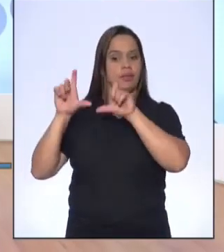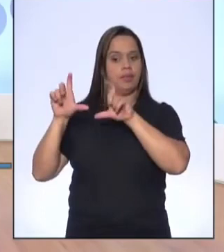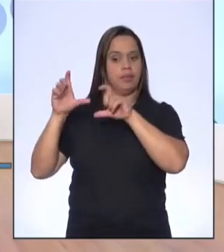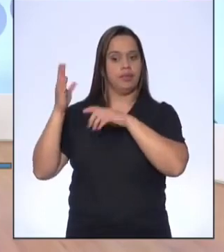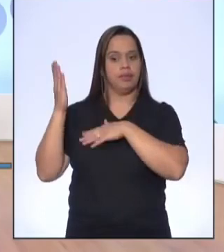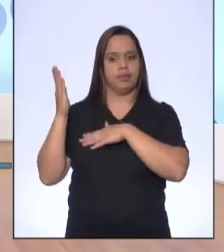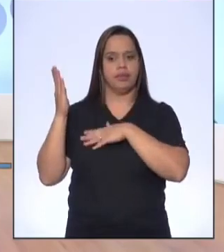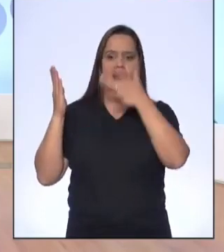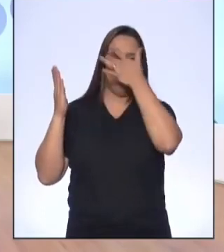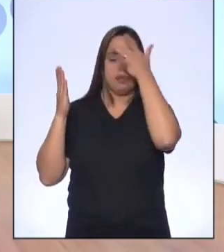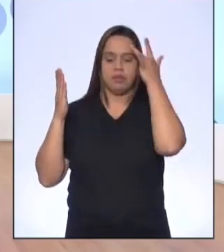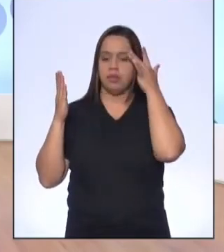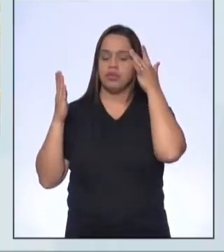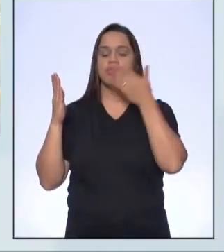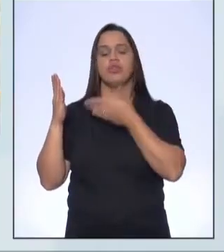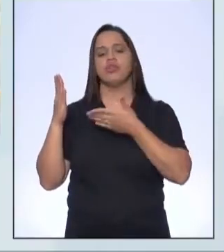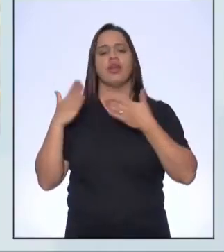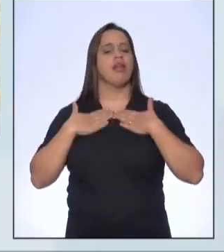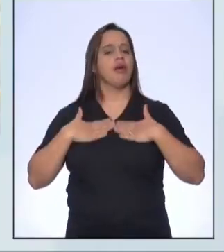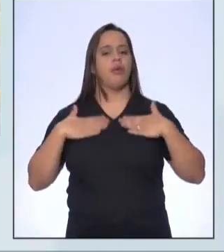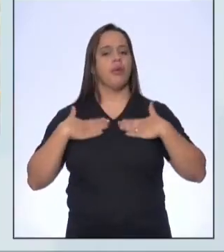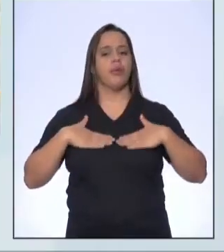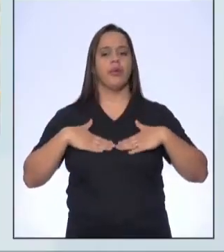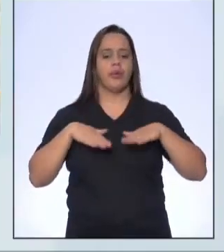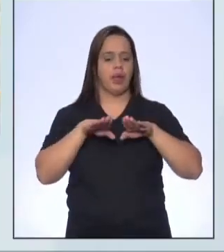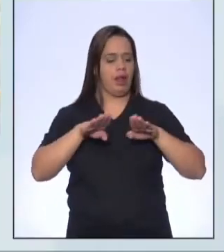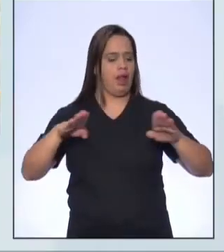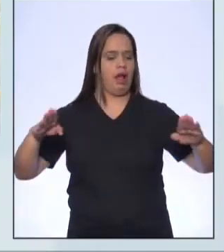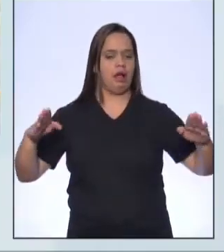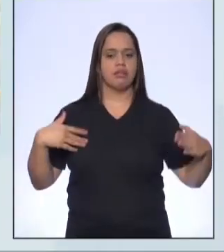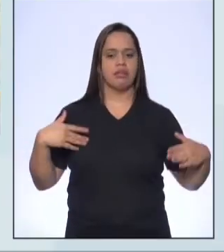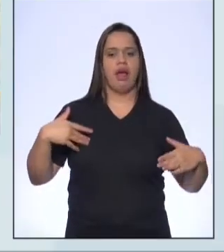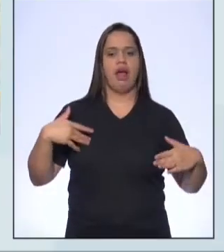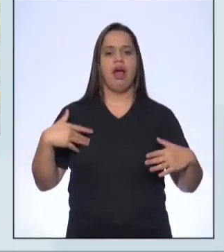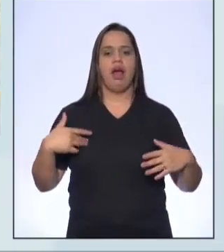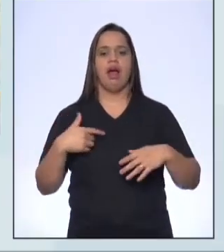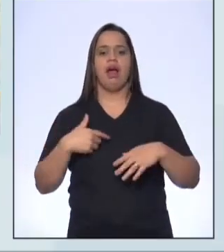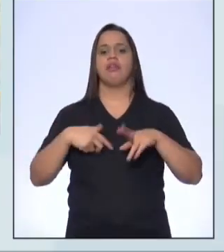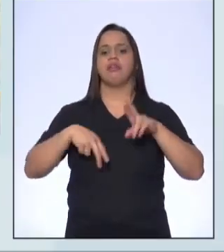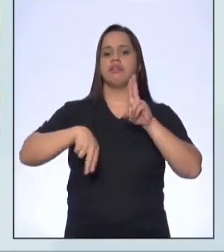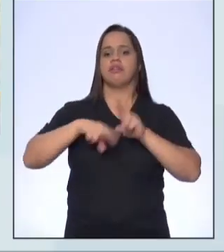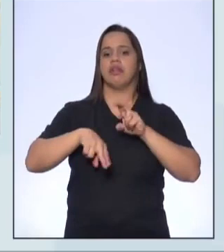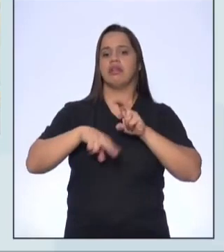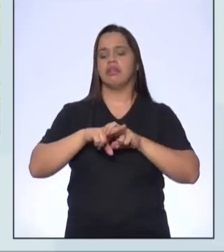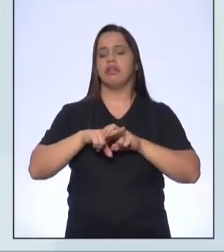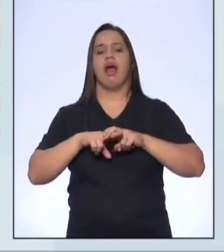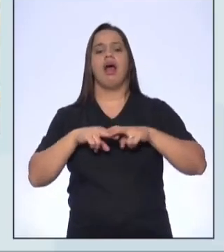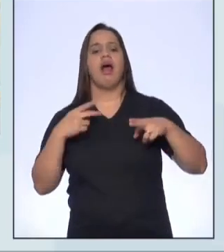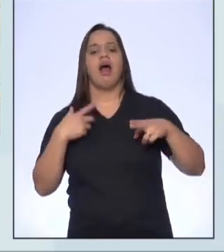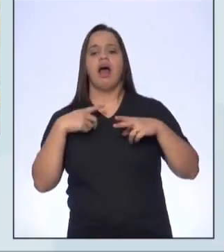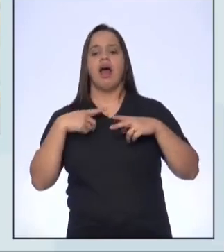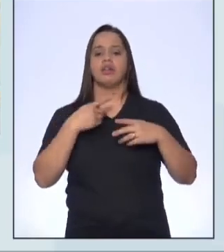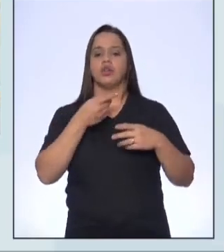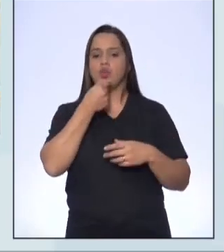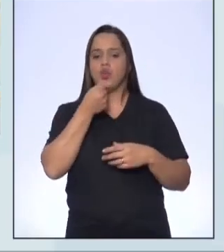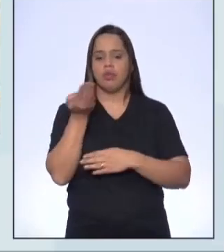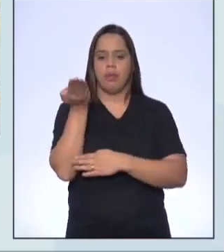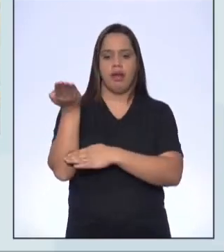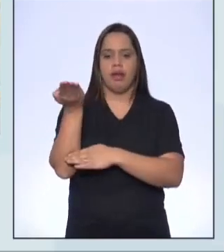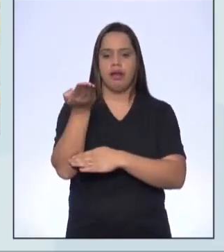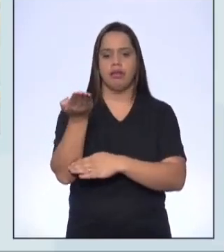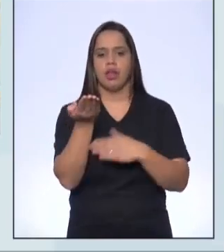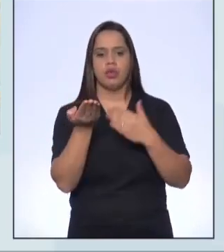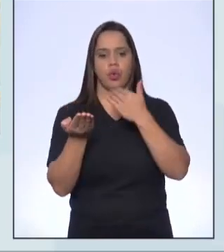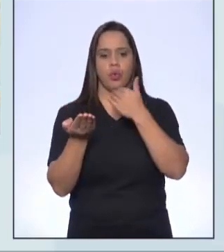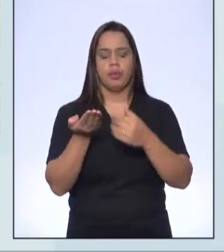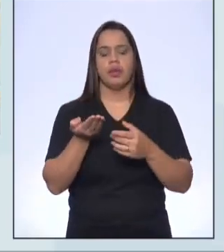ali tranquilamente, na calçada, como se garçom nada sem estivesse máscara, acontecendo. pessoas sem máscaras, né? Então,